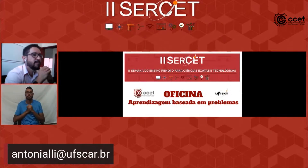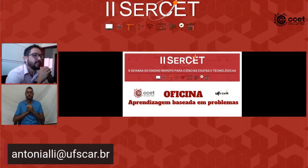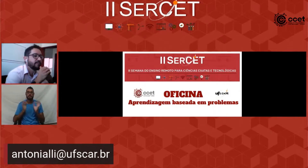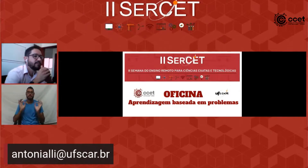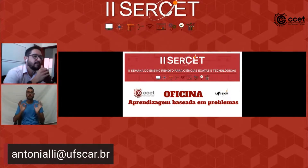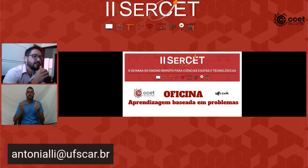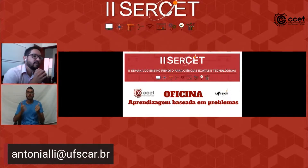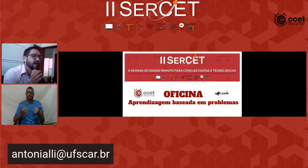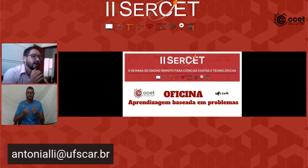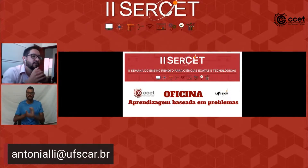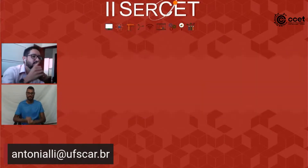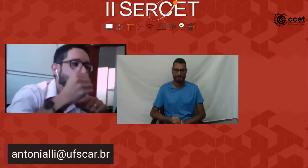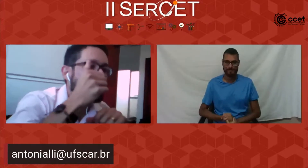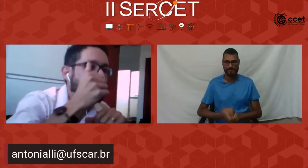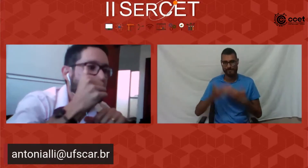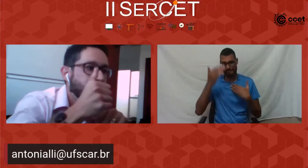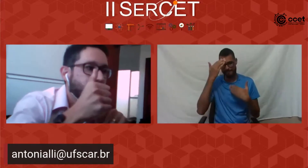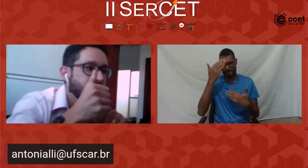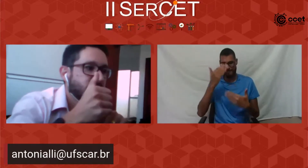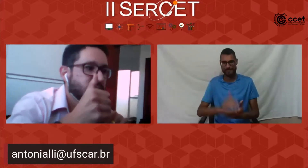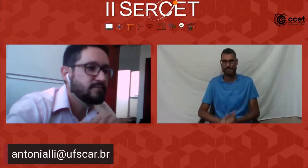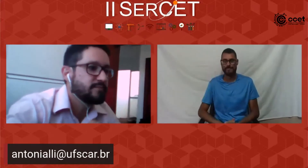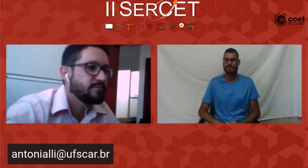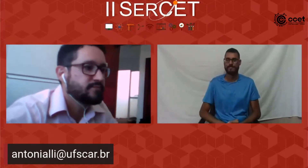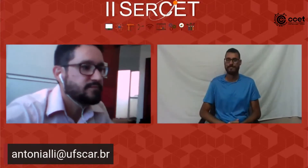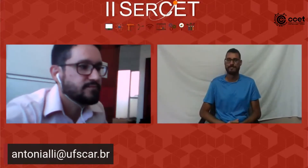Perfeito? Obrigado, pessoal.